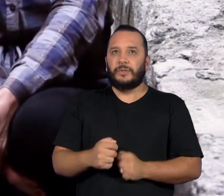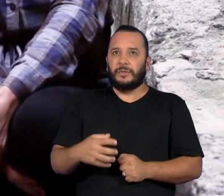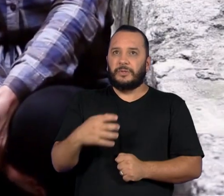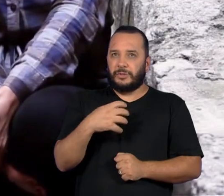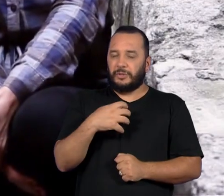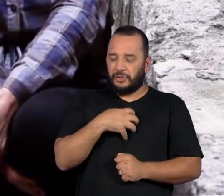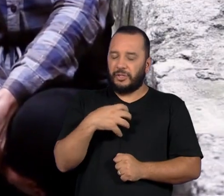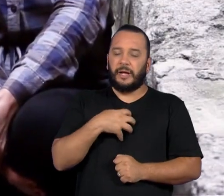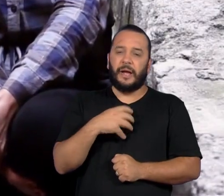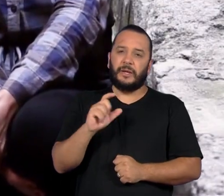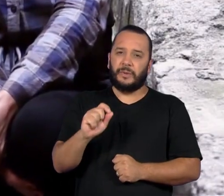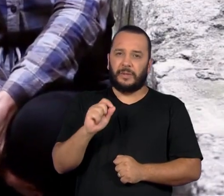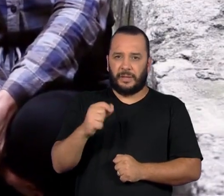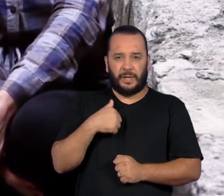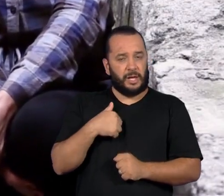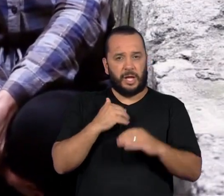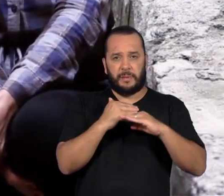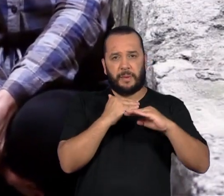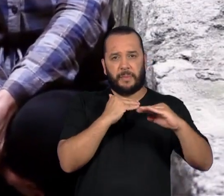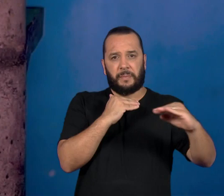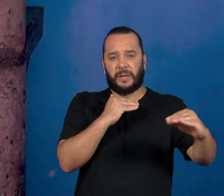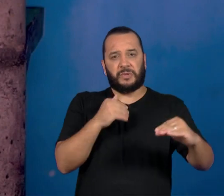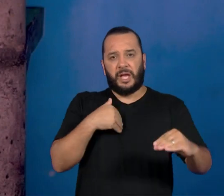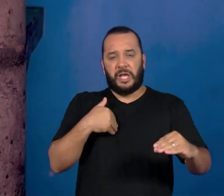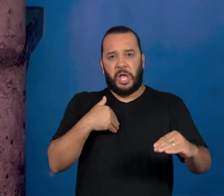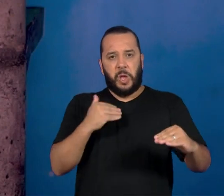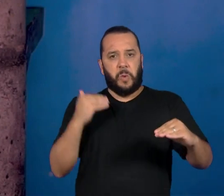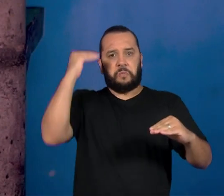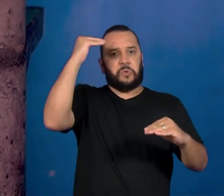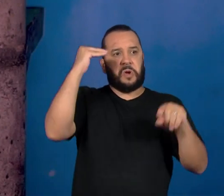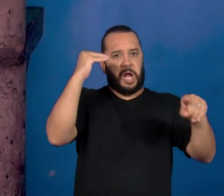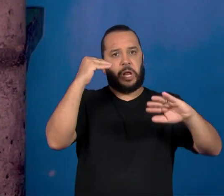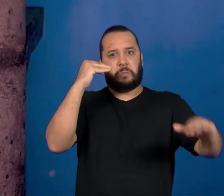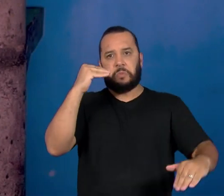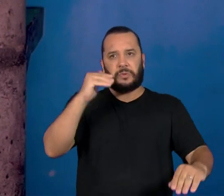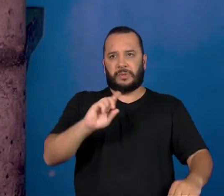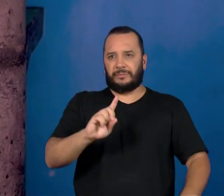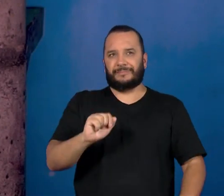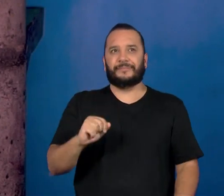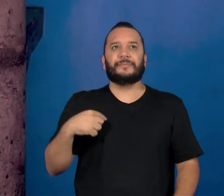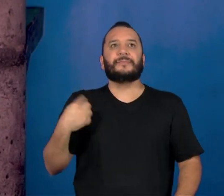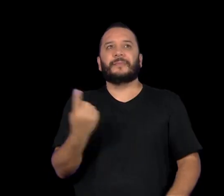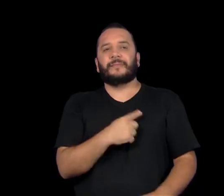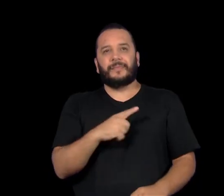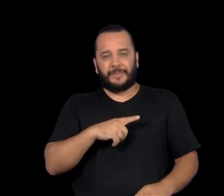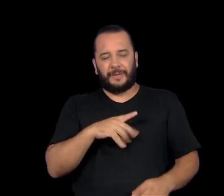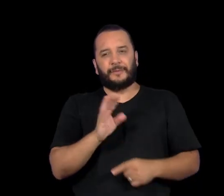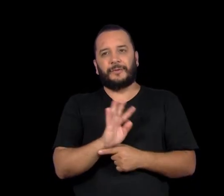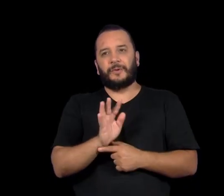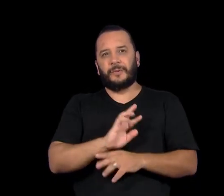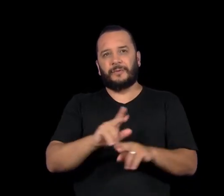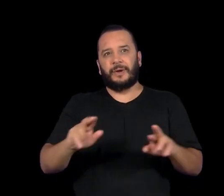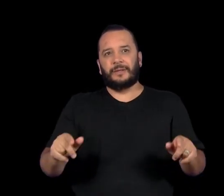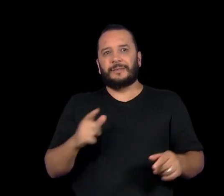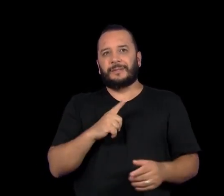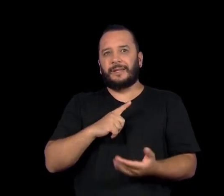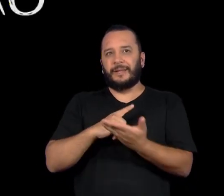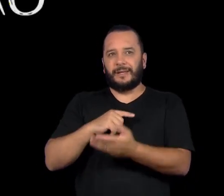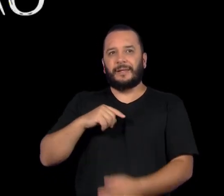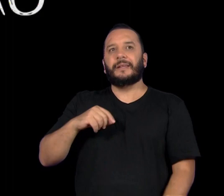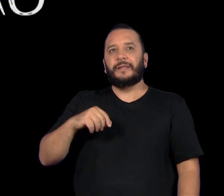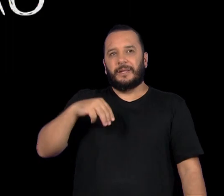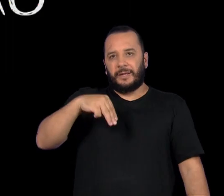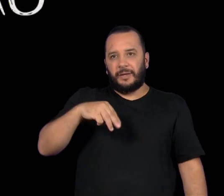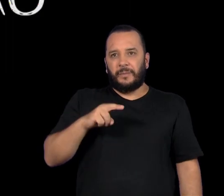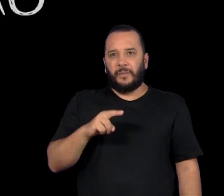sem hierarquias. Hoje nós temos diversos filmes, né? Um deles é o Mucamas, que é um filme sobre o